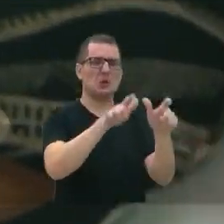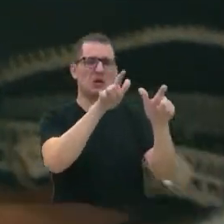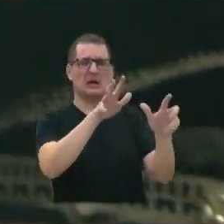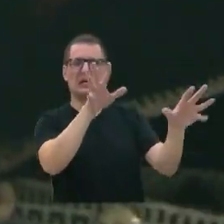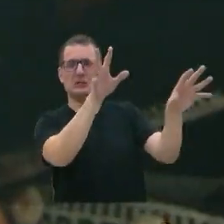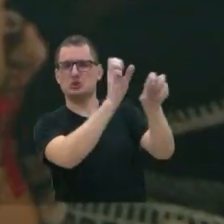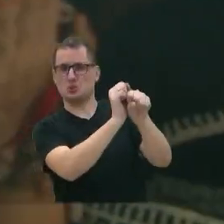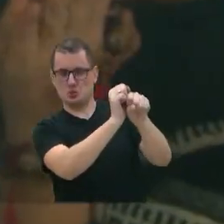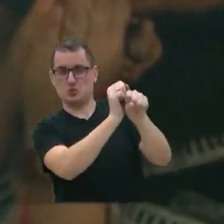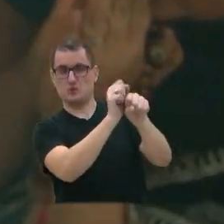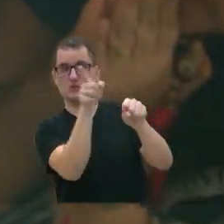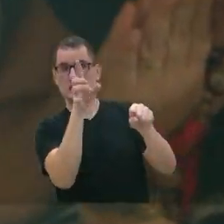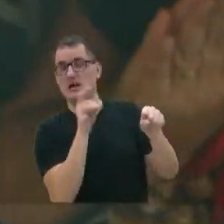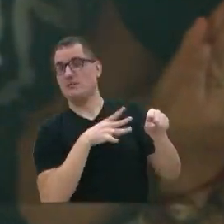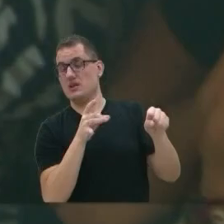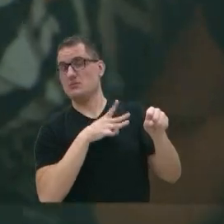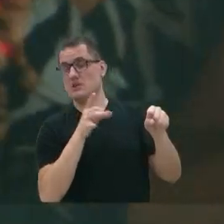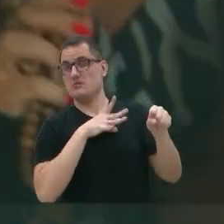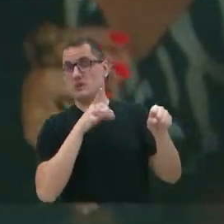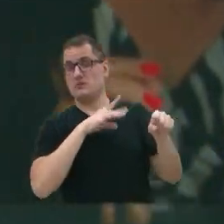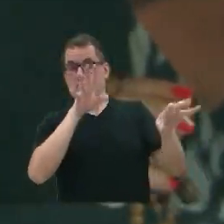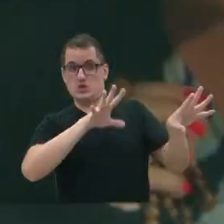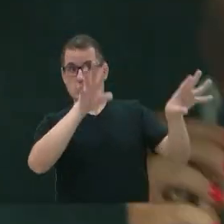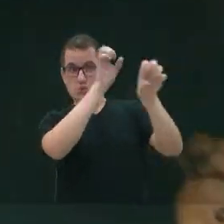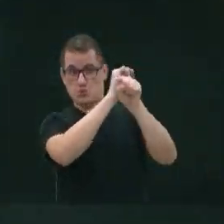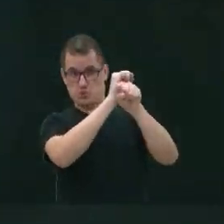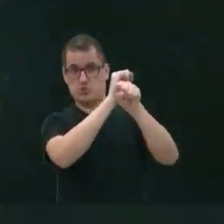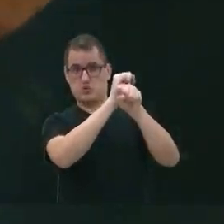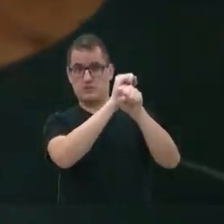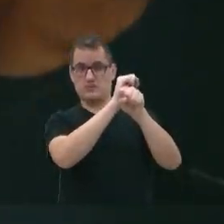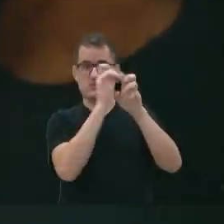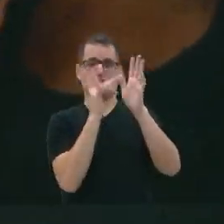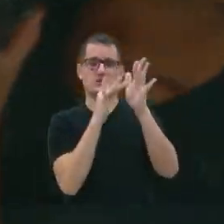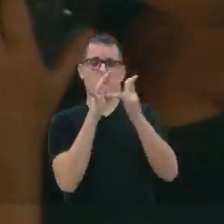escura, você que foi